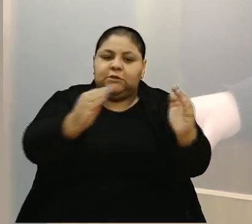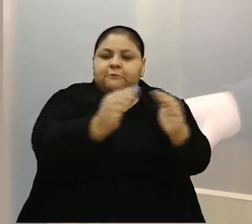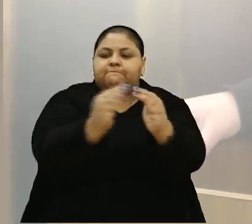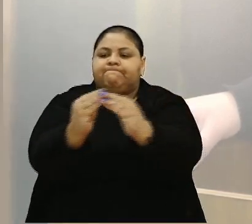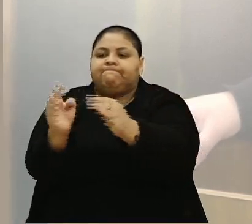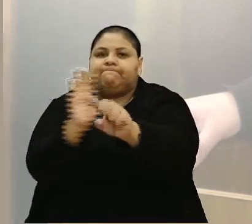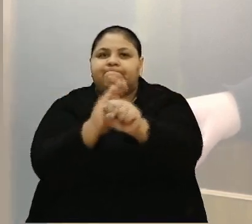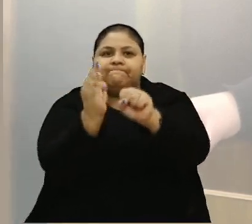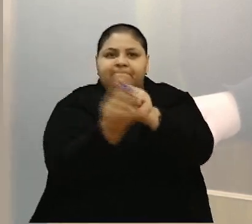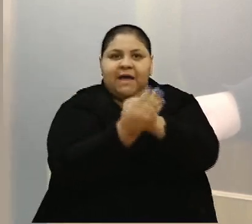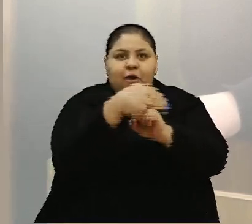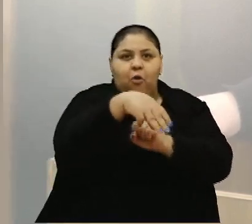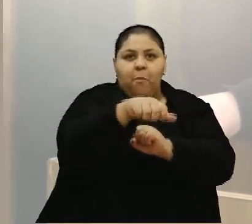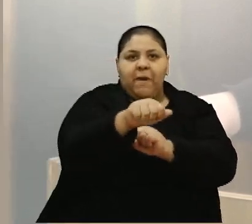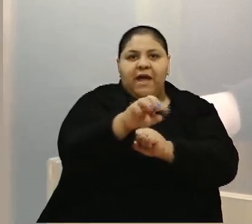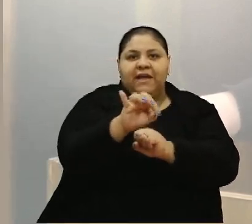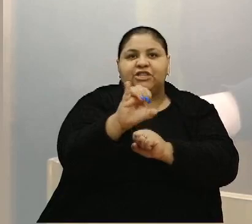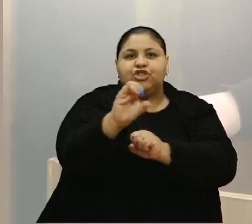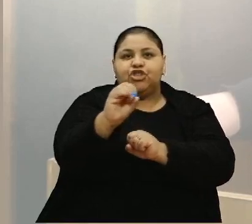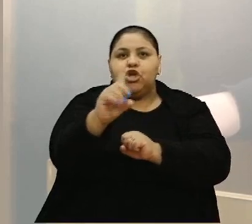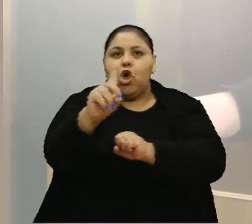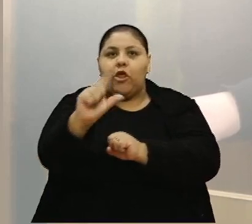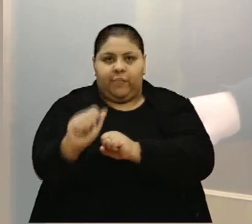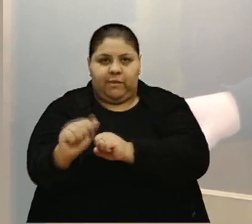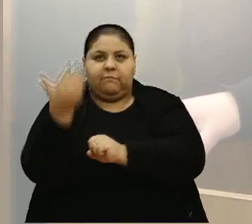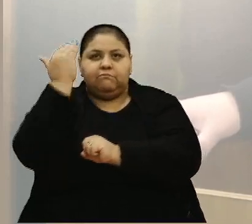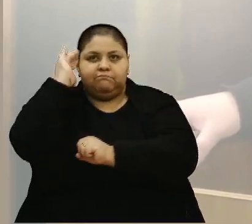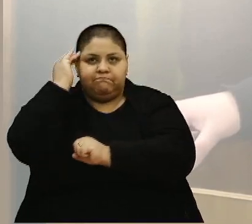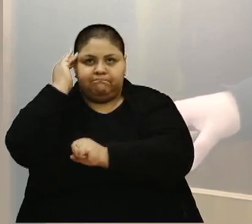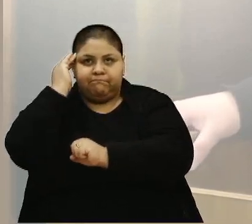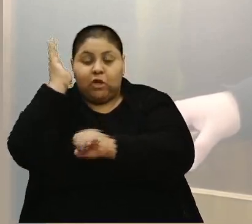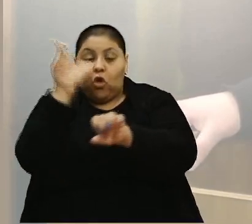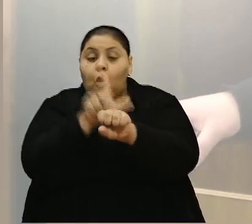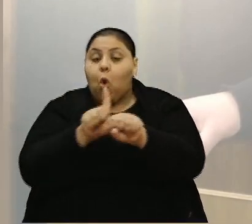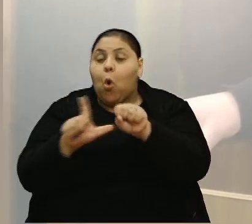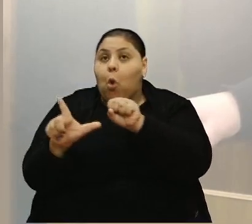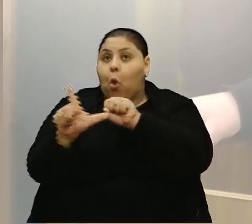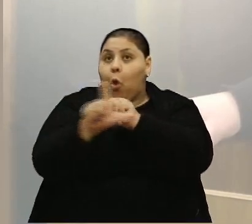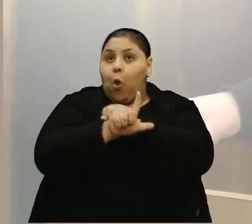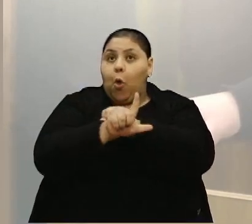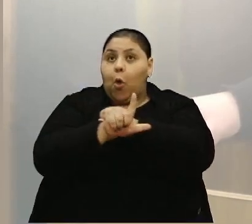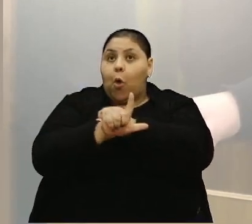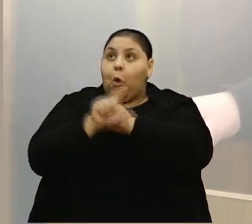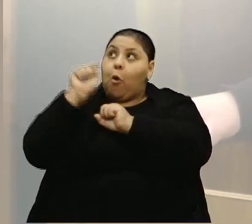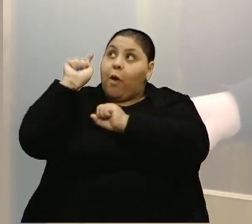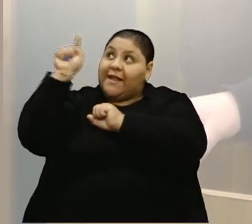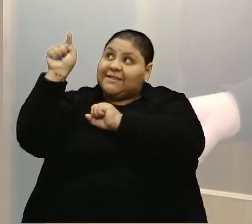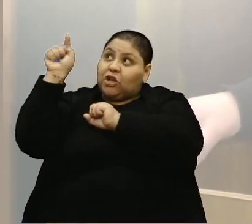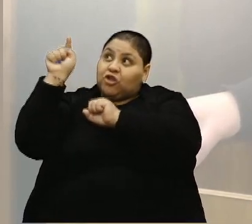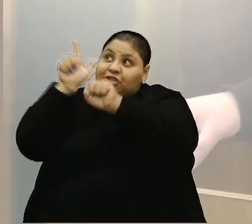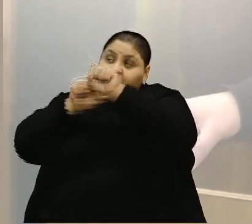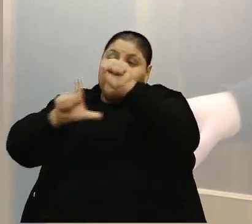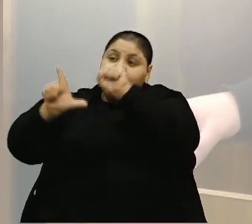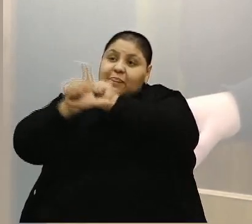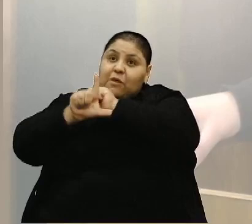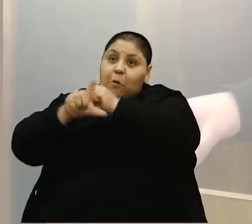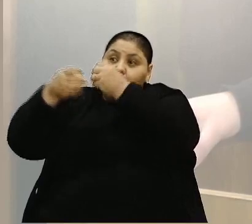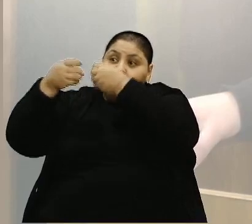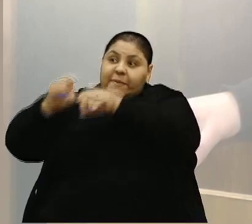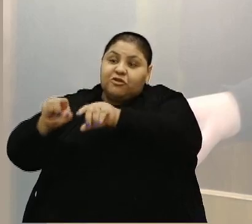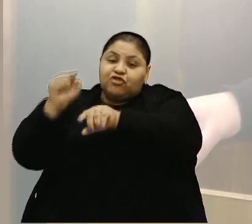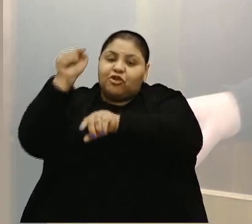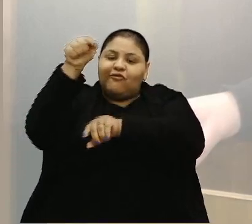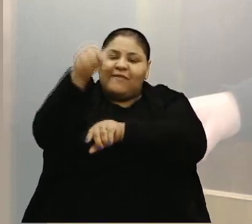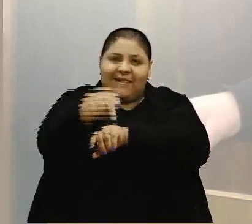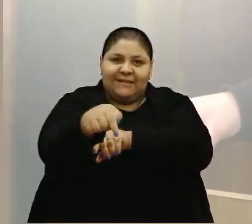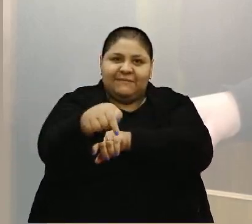sobre as casas de baixo. Então, um loteamento está prejudicando outro loteamento.